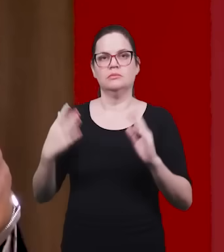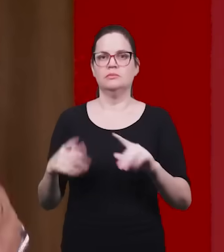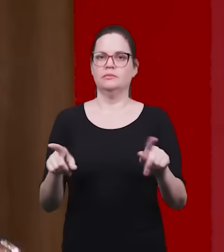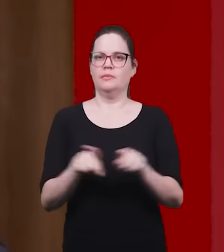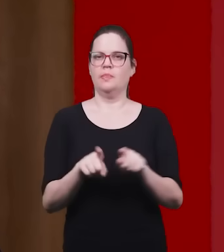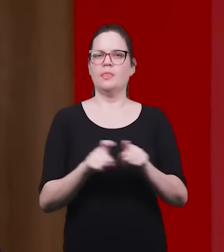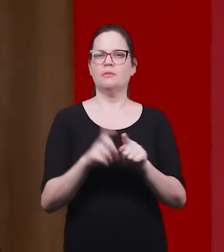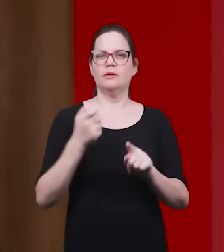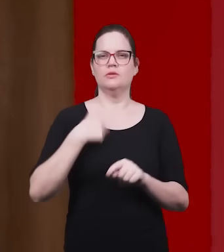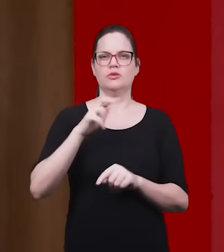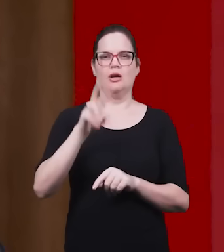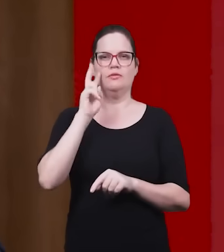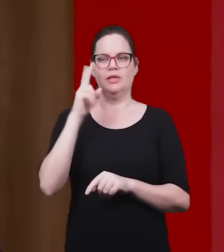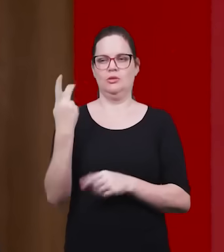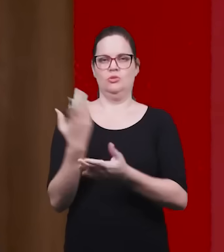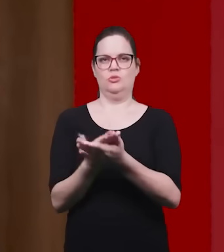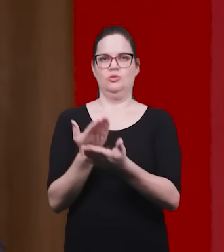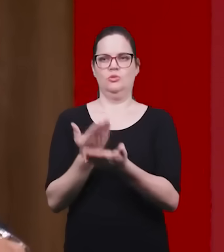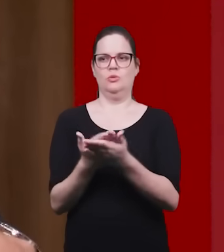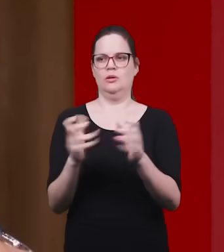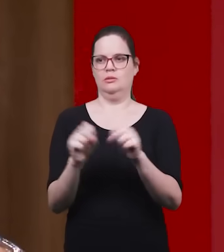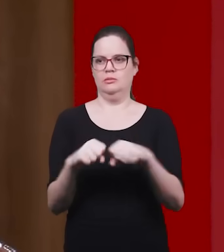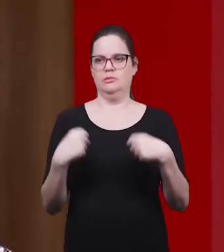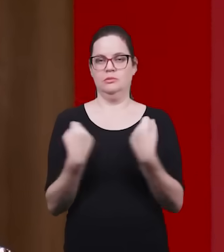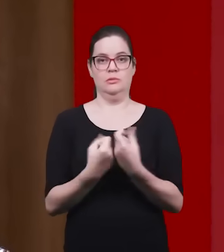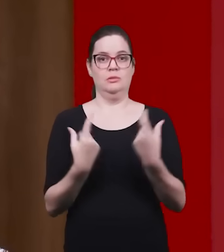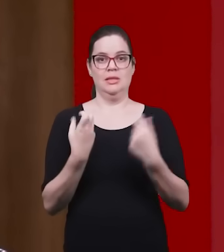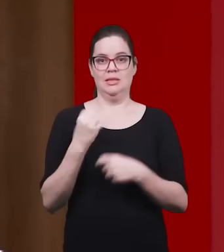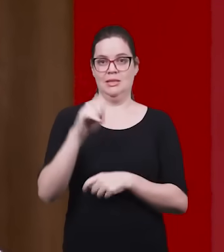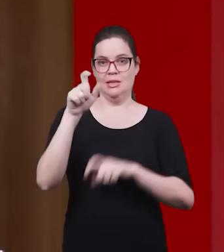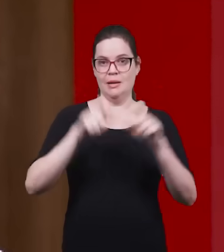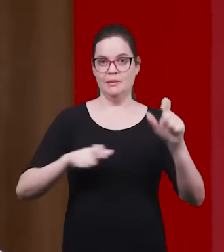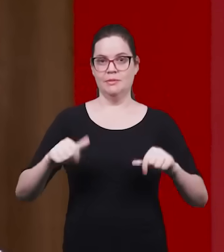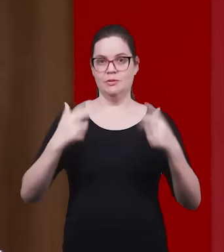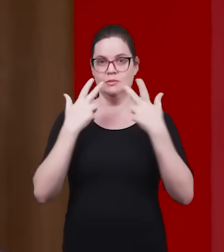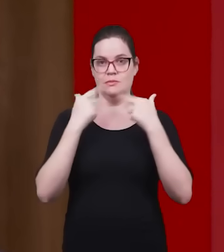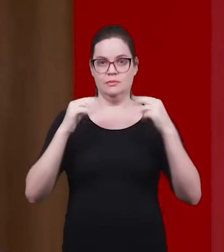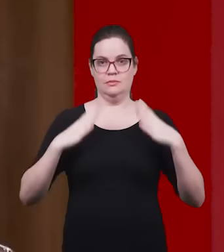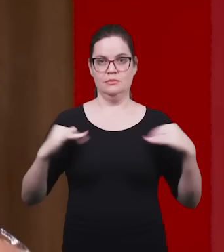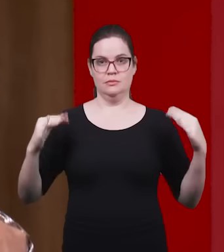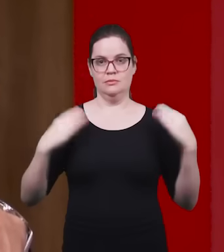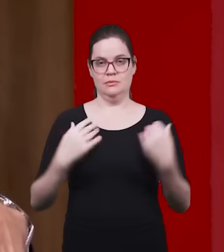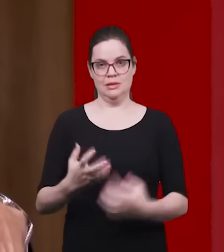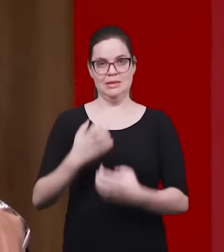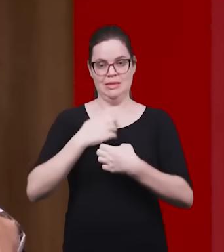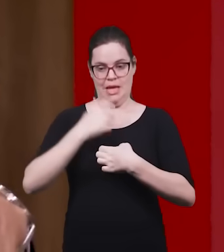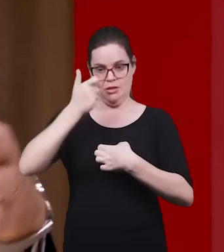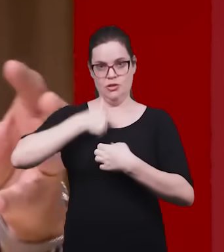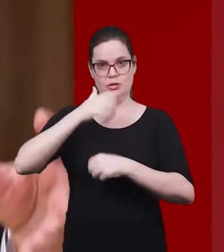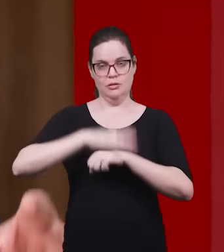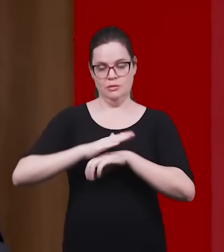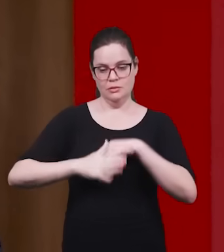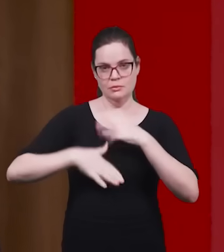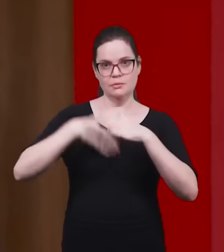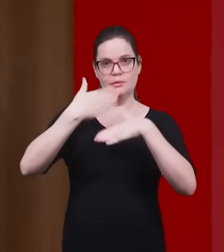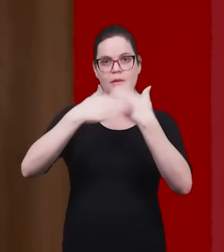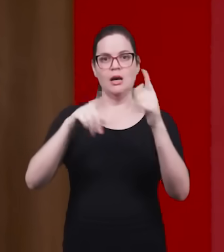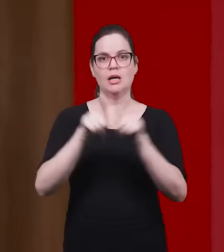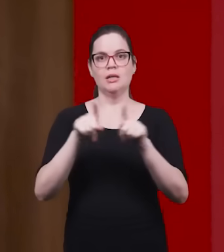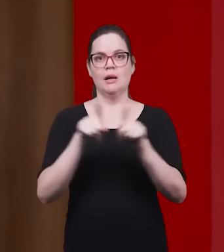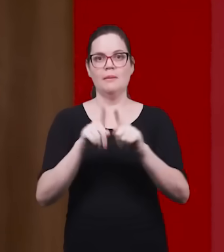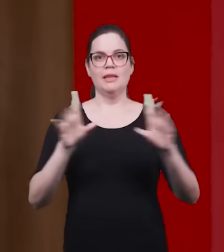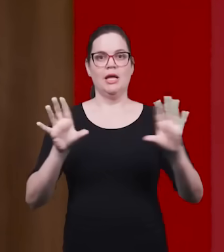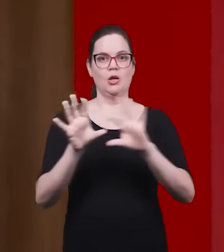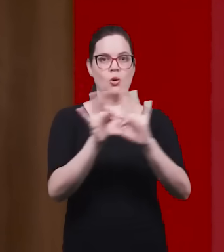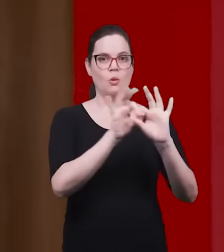parece, até eu vi isso uma vez na sua aula, no seminário, que quem fala em línguas, além de ser edificado, além de inspirar o outro,